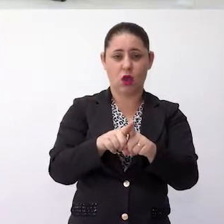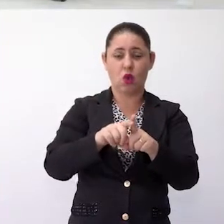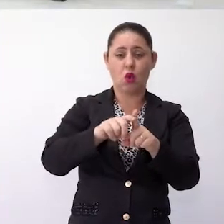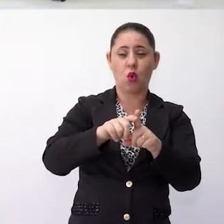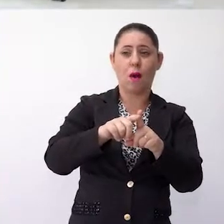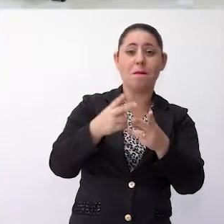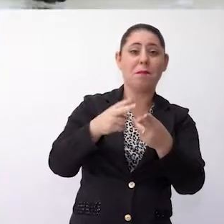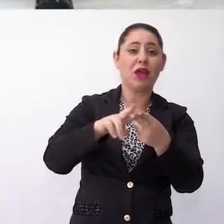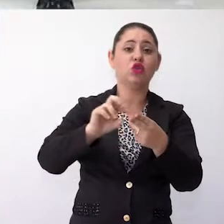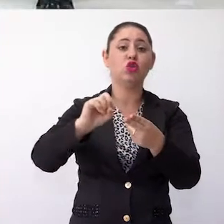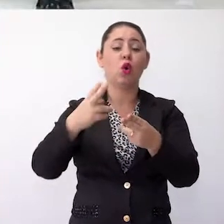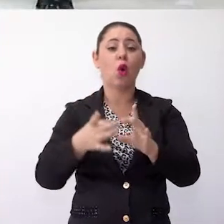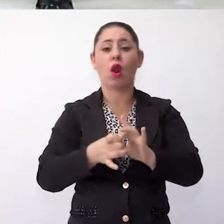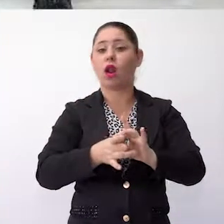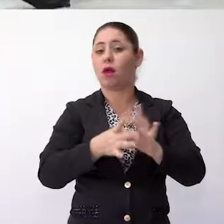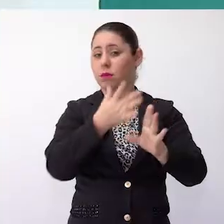né,